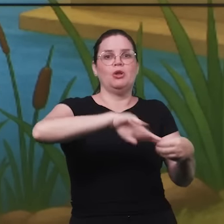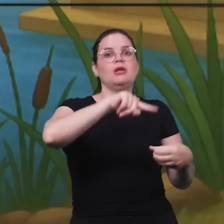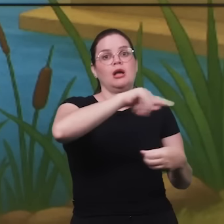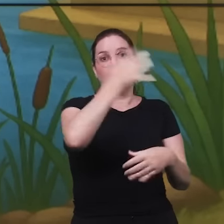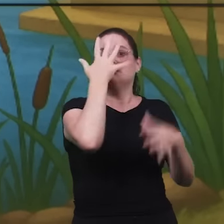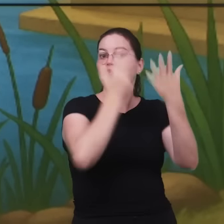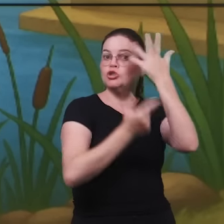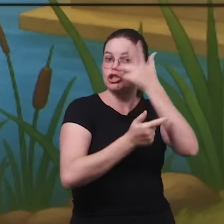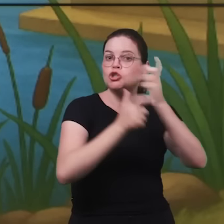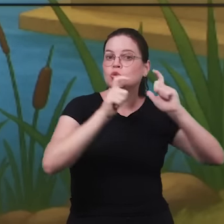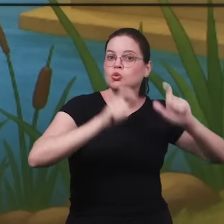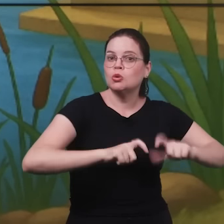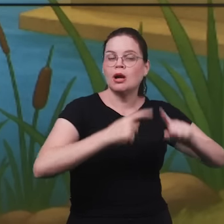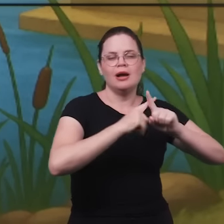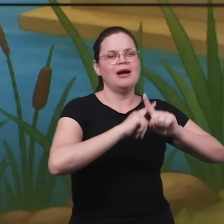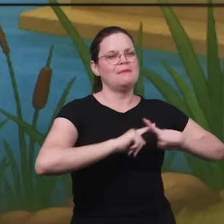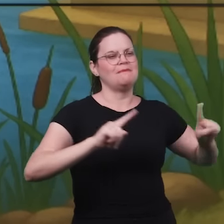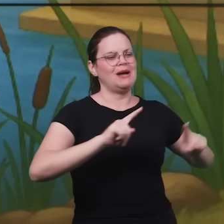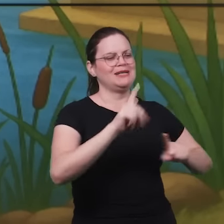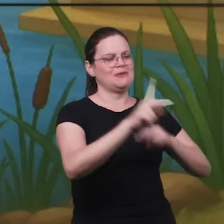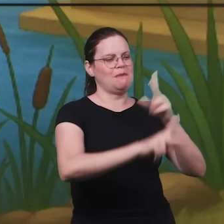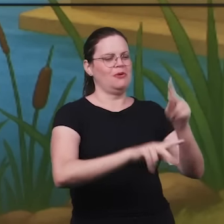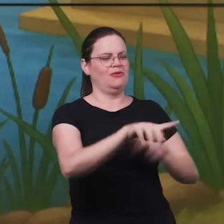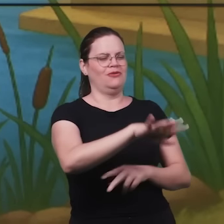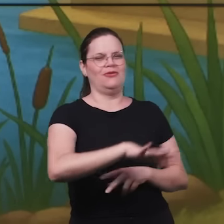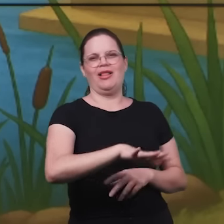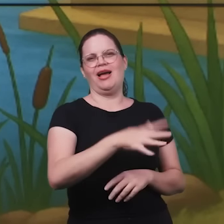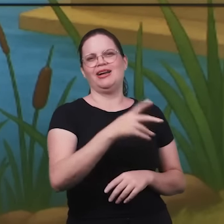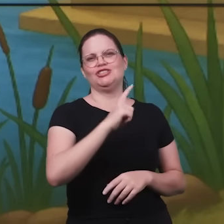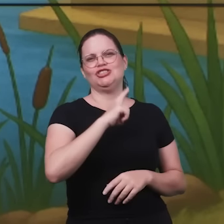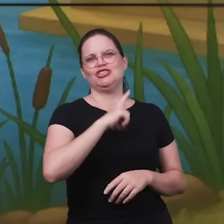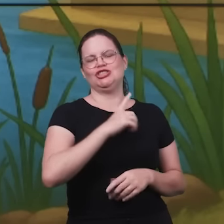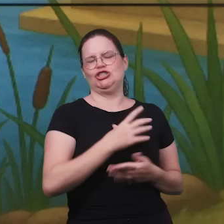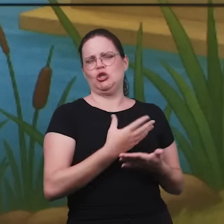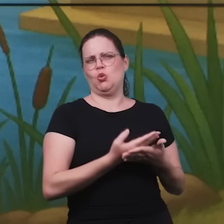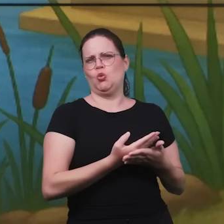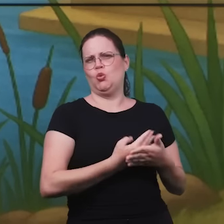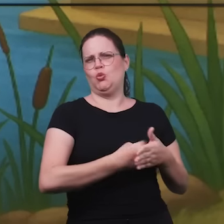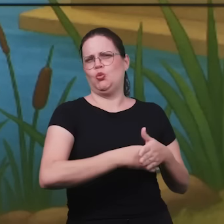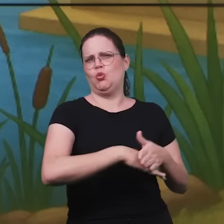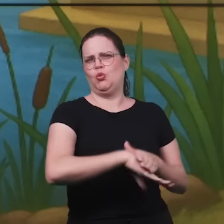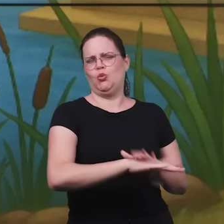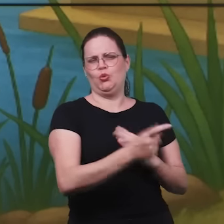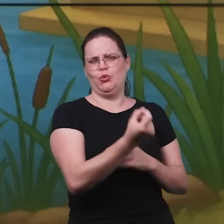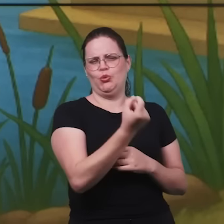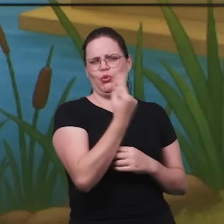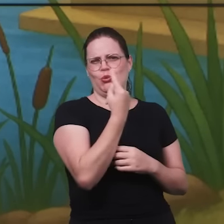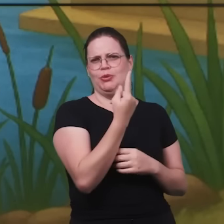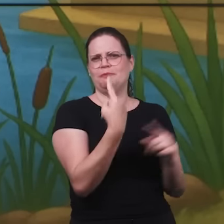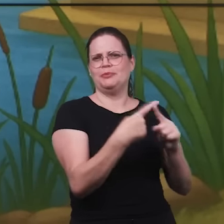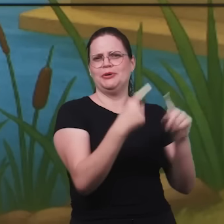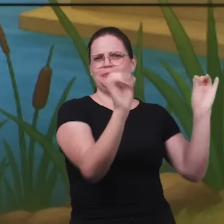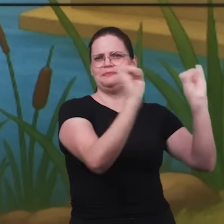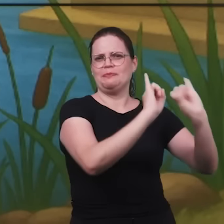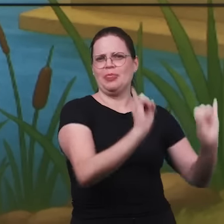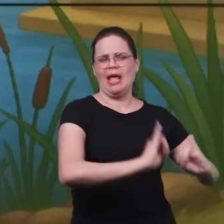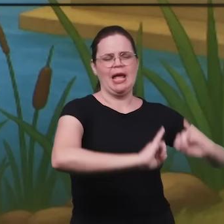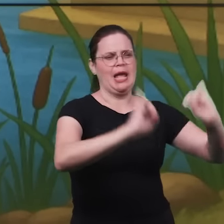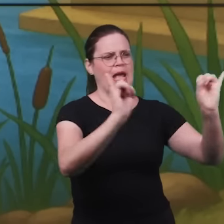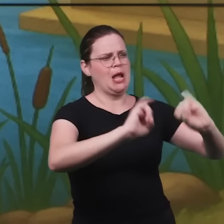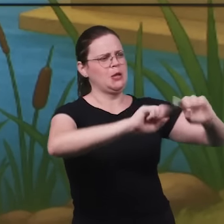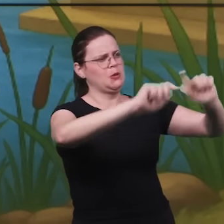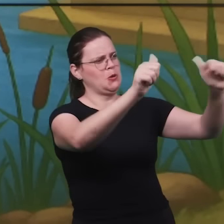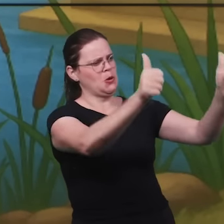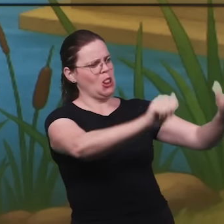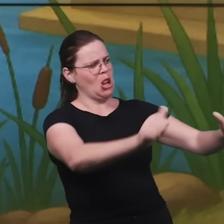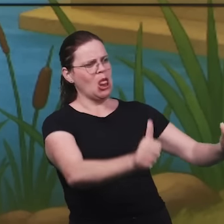Deus. As pessoas naquele local tinham costumes estranhos e adoravam ídolos, deuses de mentira,